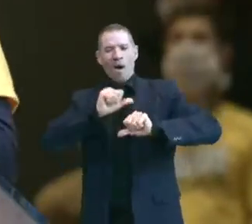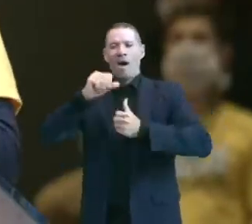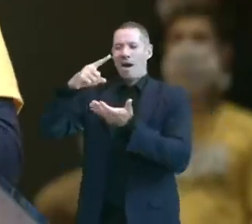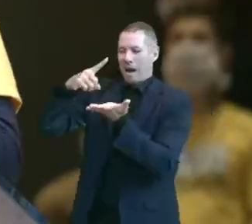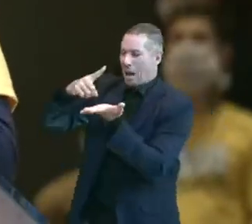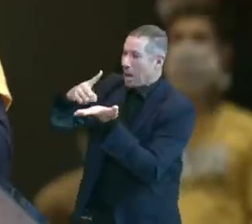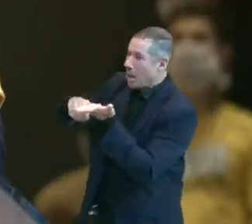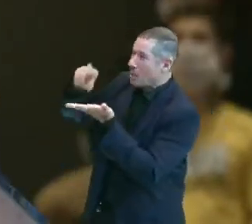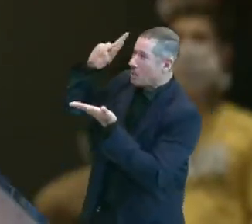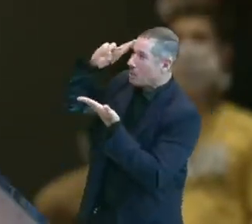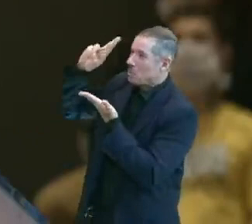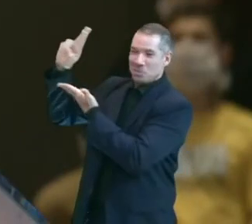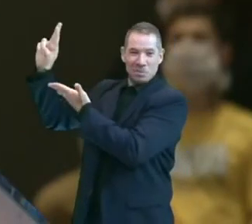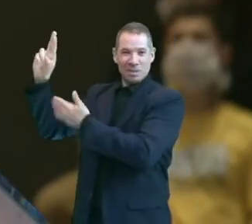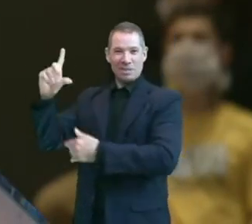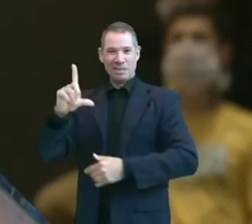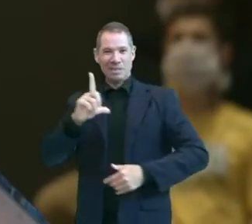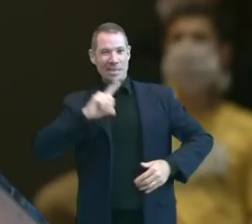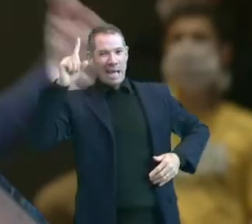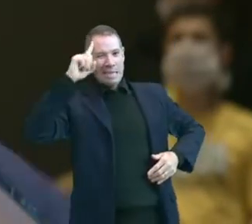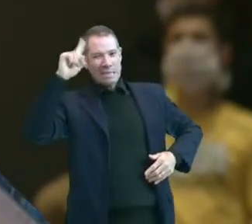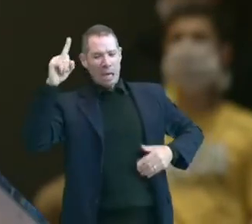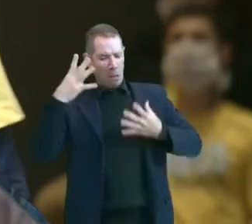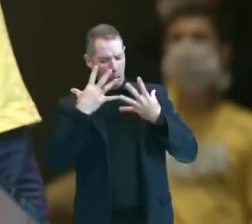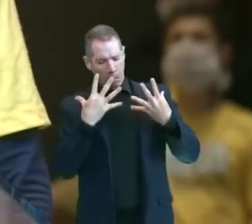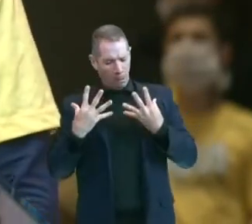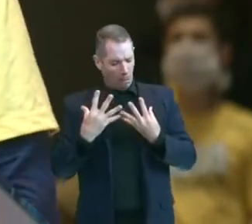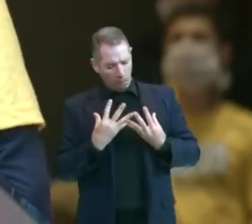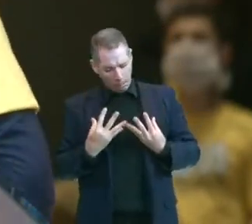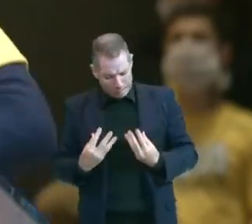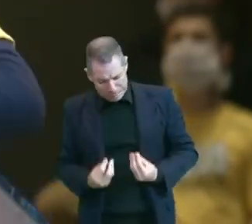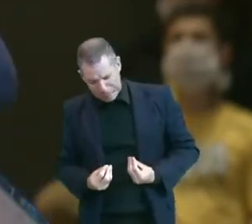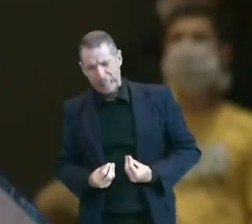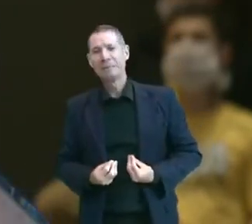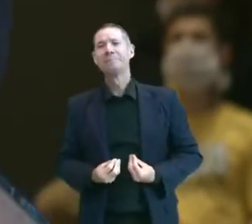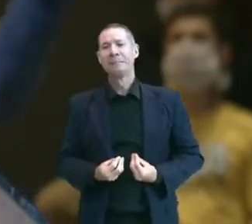com o Senhor. Tem dias que a gente está cansado,